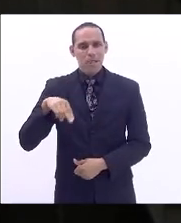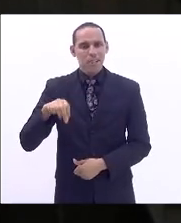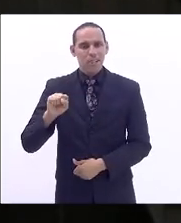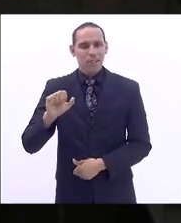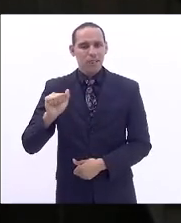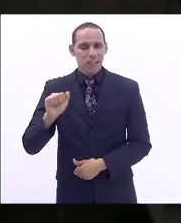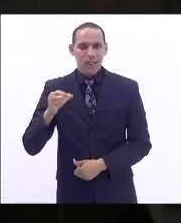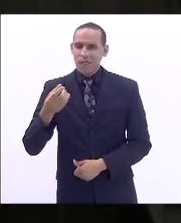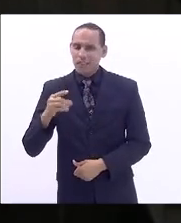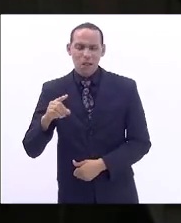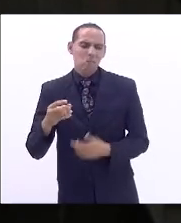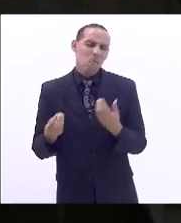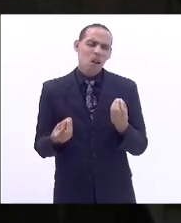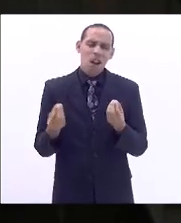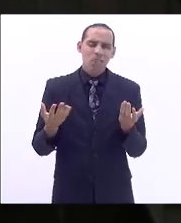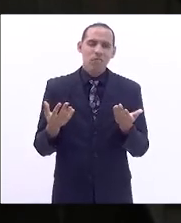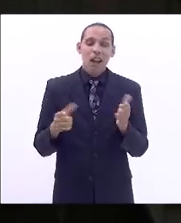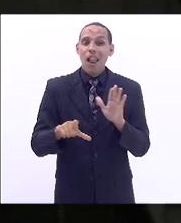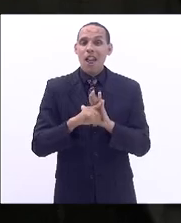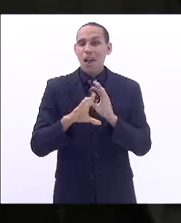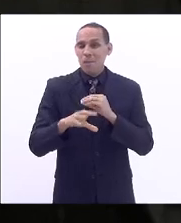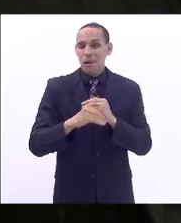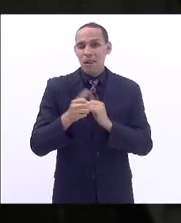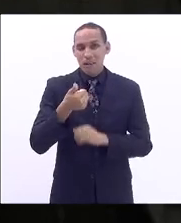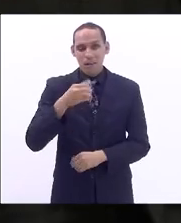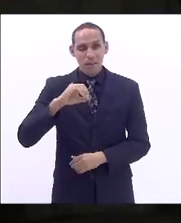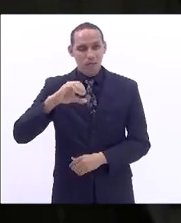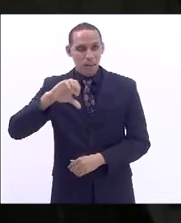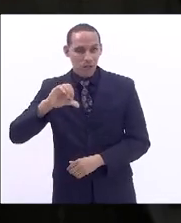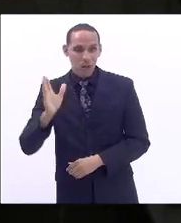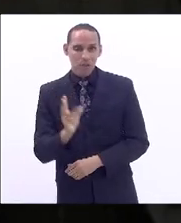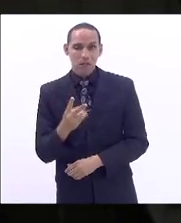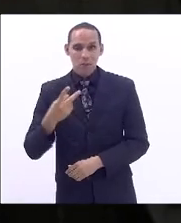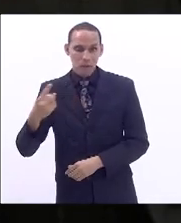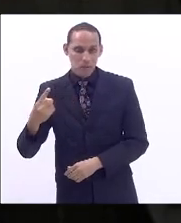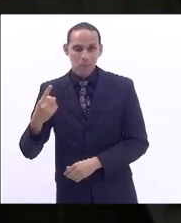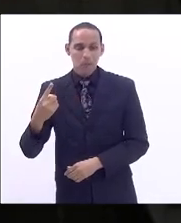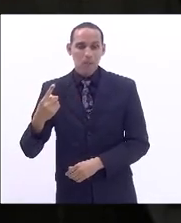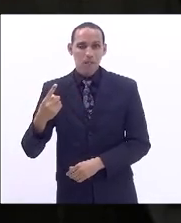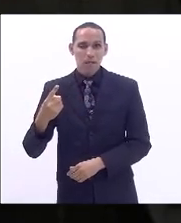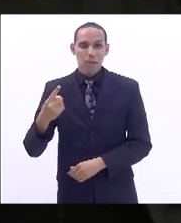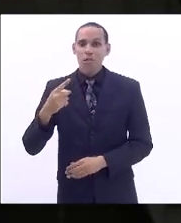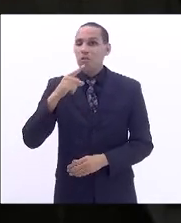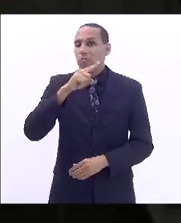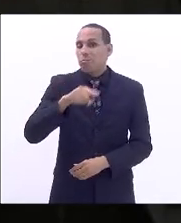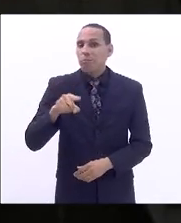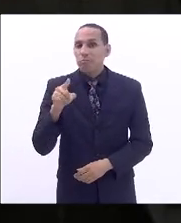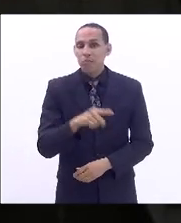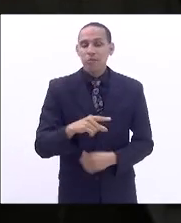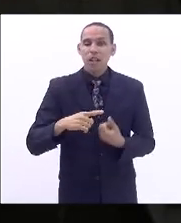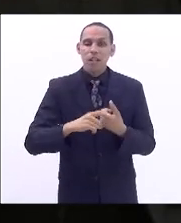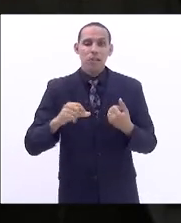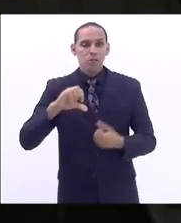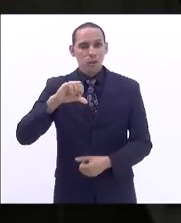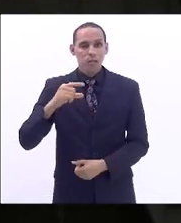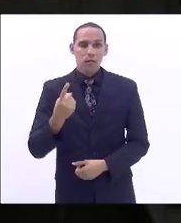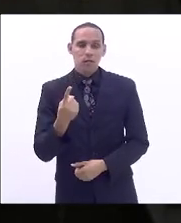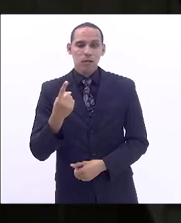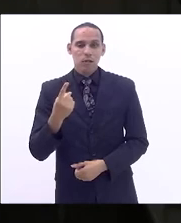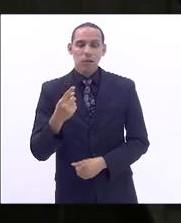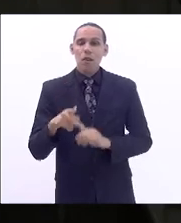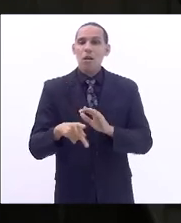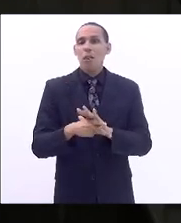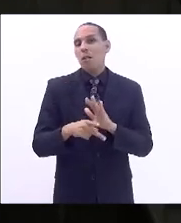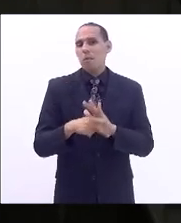compensação né na lei complementar 109 2021 do ano passado revogou o artigo 91 dos